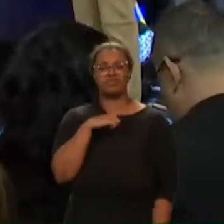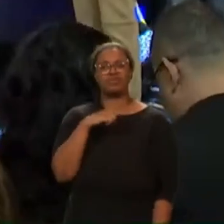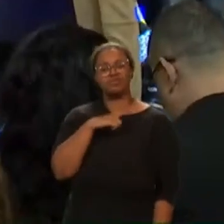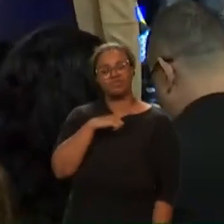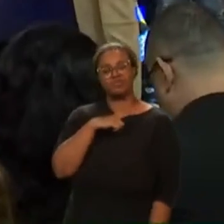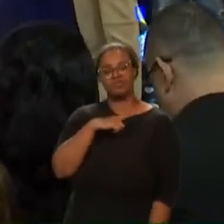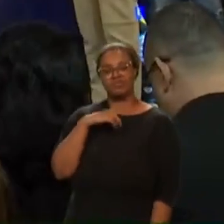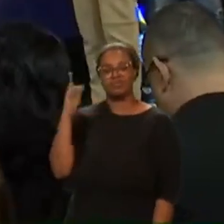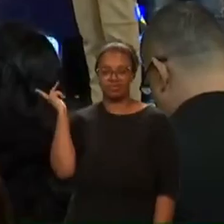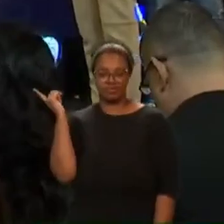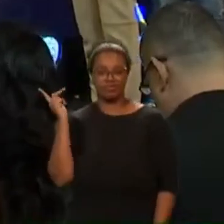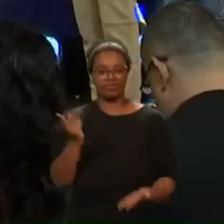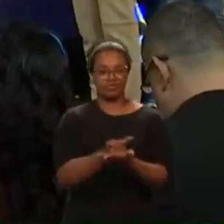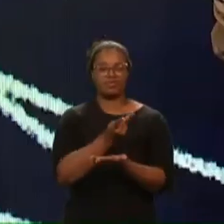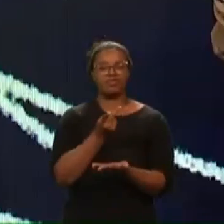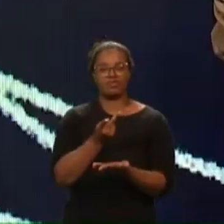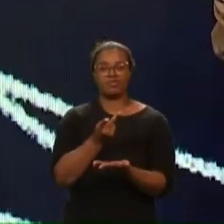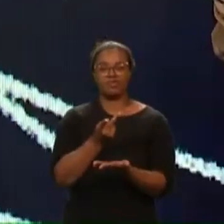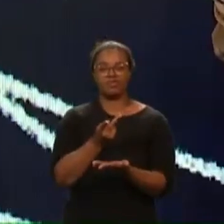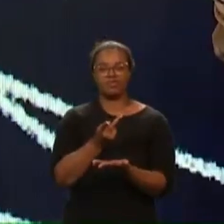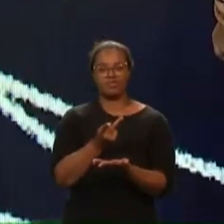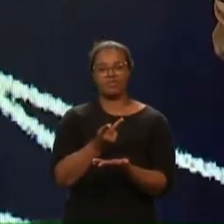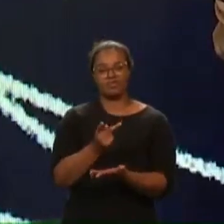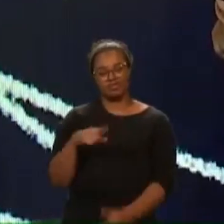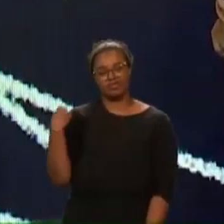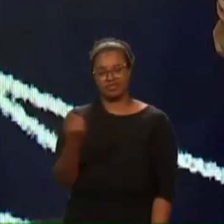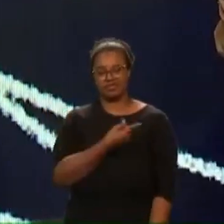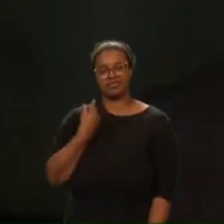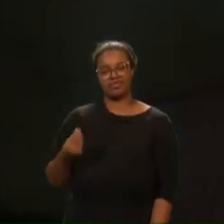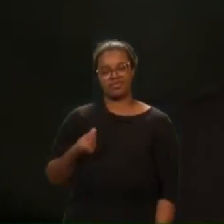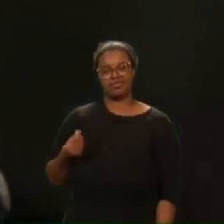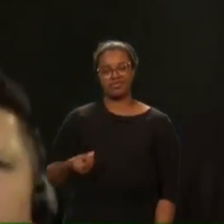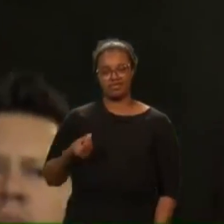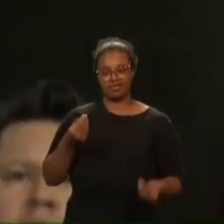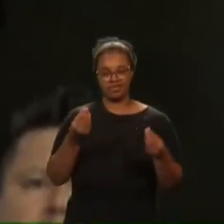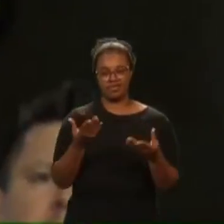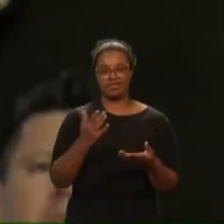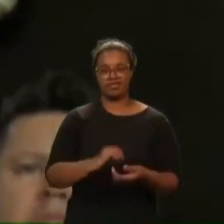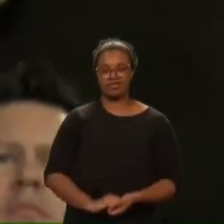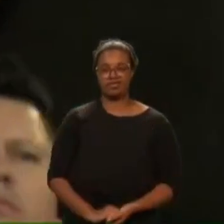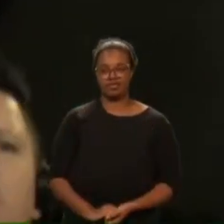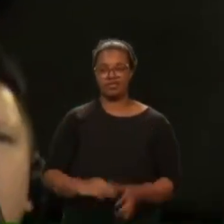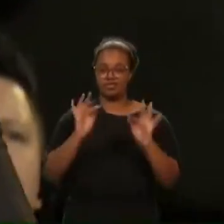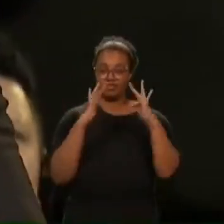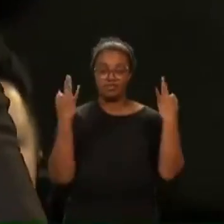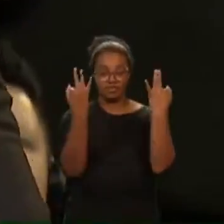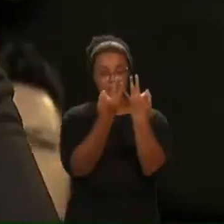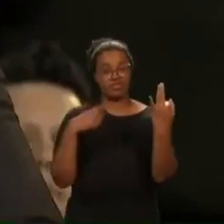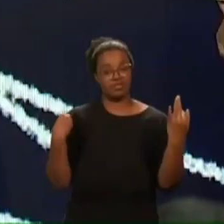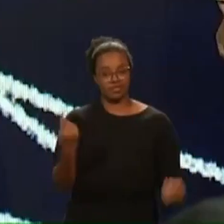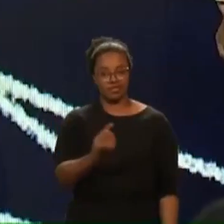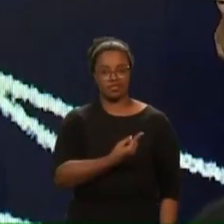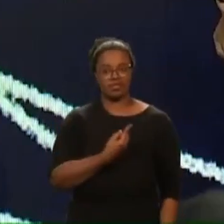ser cumprido Conte com a nossa vida conte com a nossa família